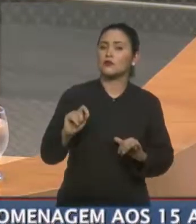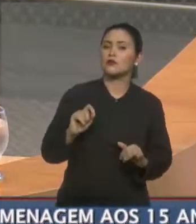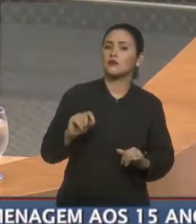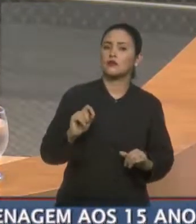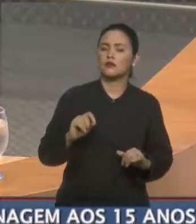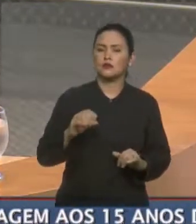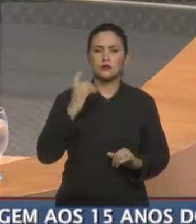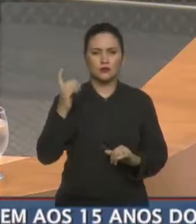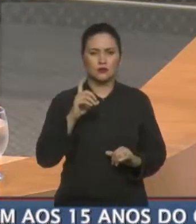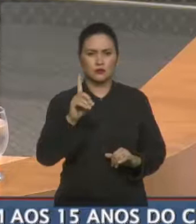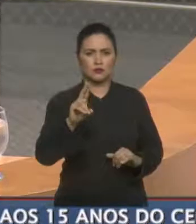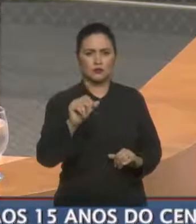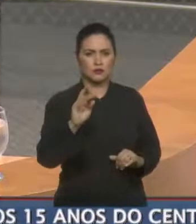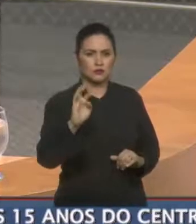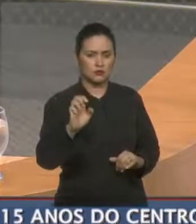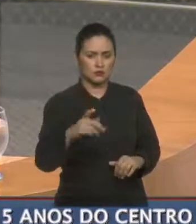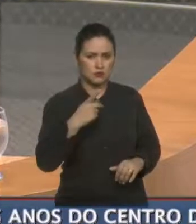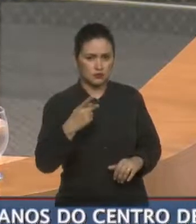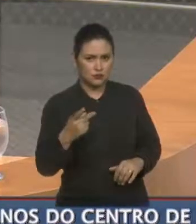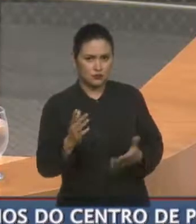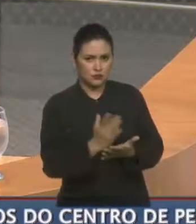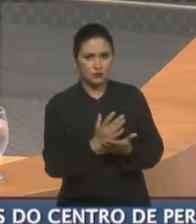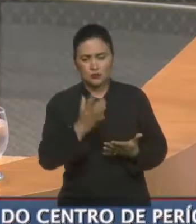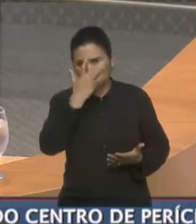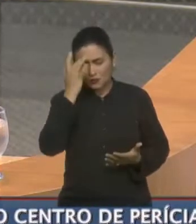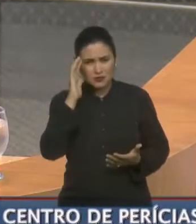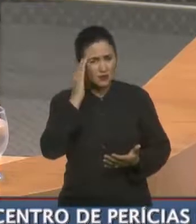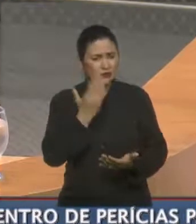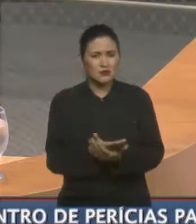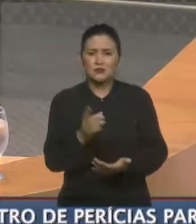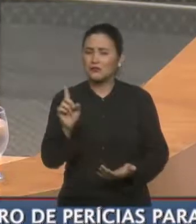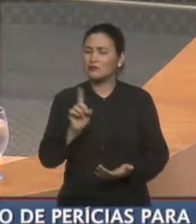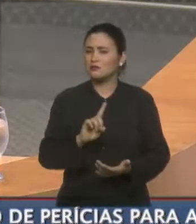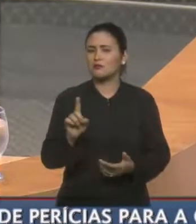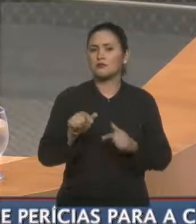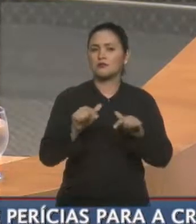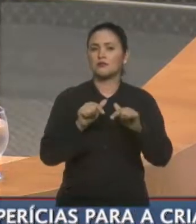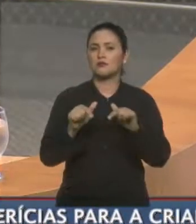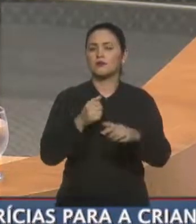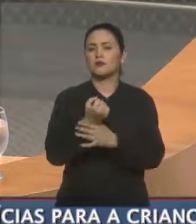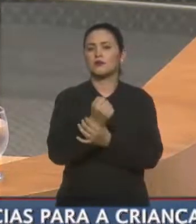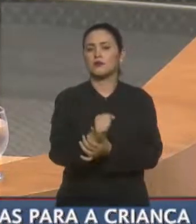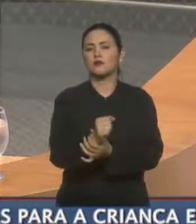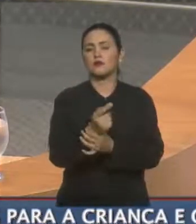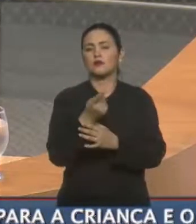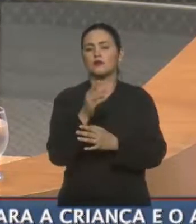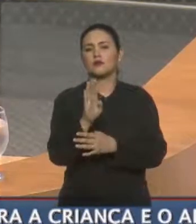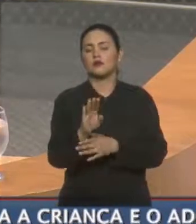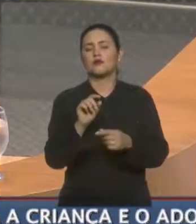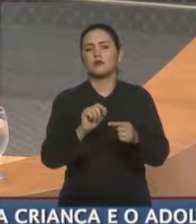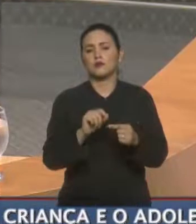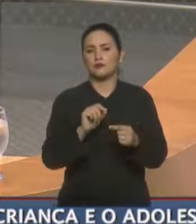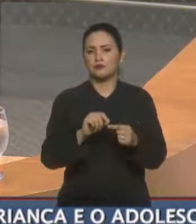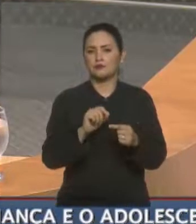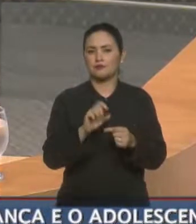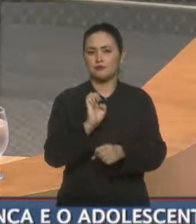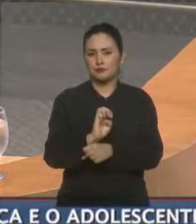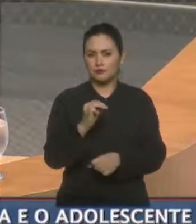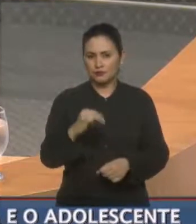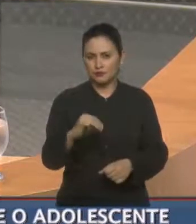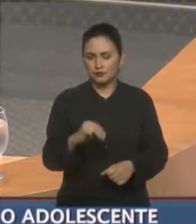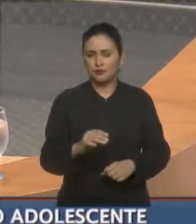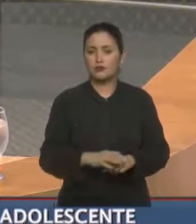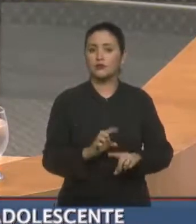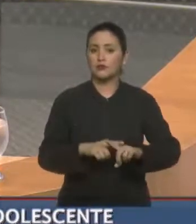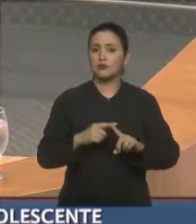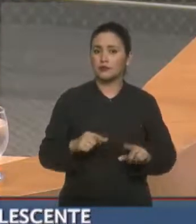colocou, que algumas pessoas não acreditam no trabalho que a segurança pública, né, que o sistema de segurança pública desenvolve no Estado. Mas o